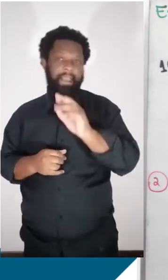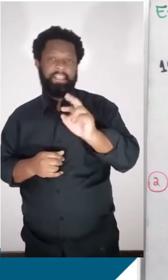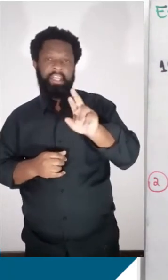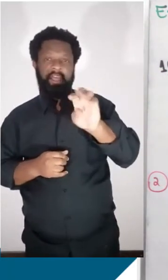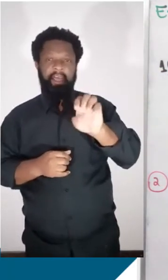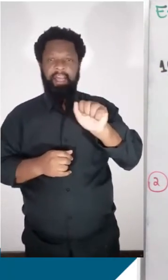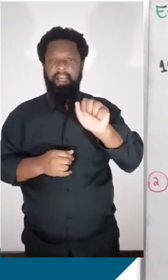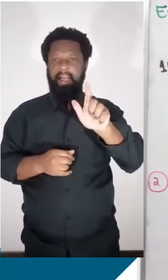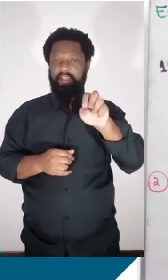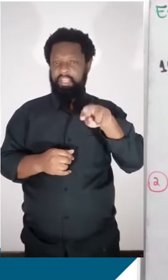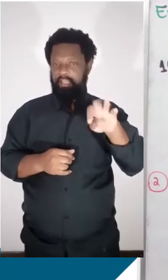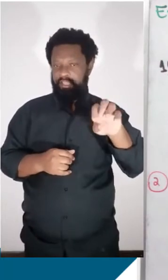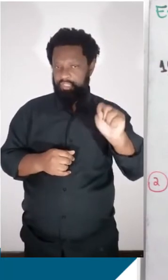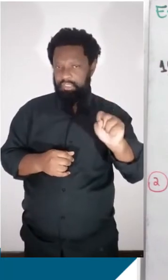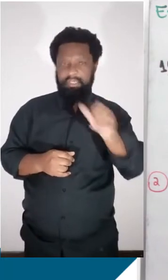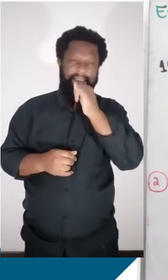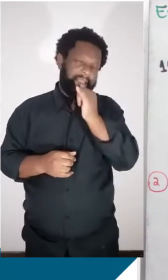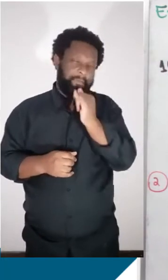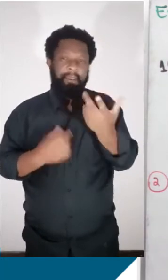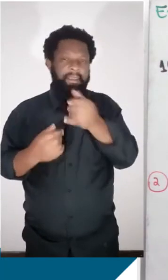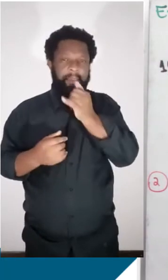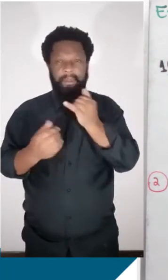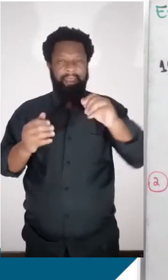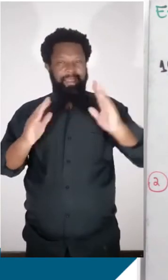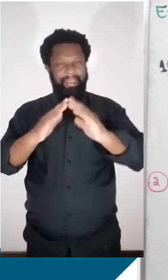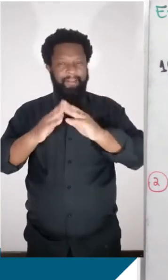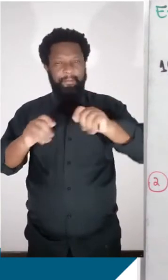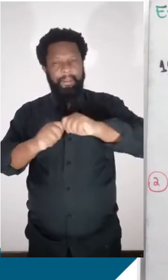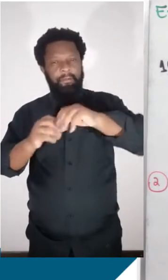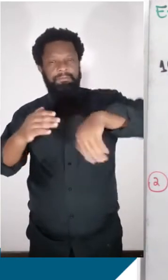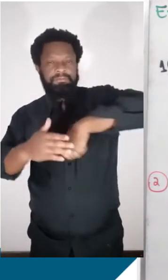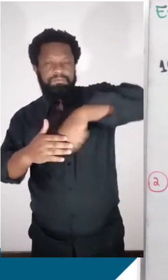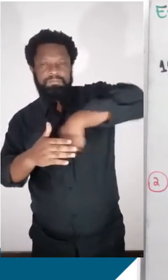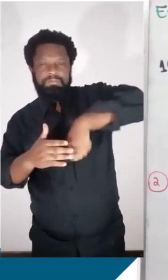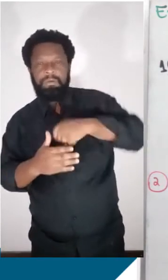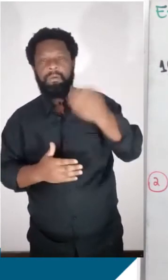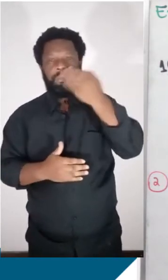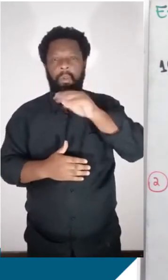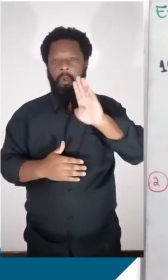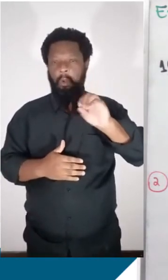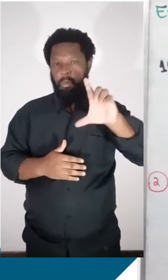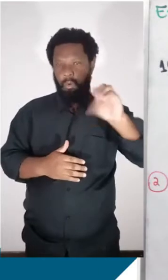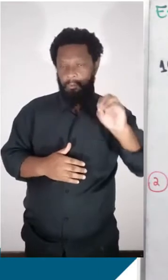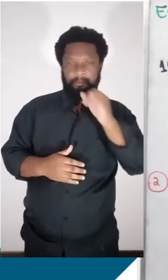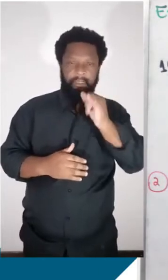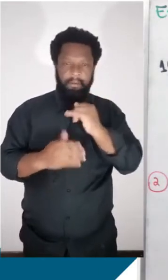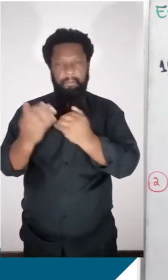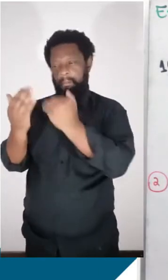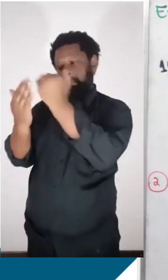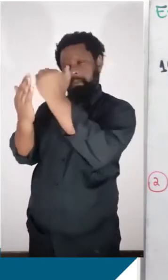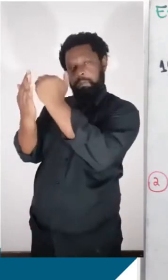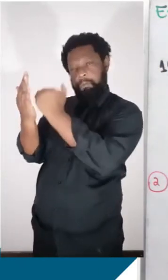Eu vou te dar um exemplo aqui, bem bobo, como se eu estivesse fazendo um bolo em casa, tá bom? Eu peguei uma receita, e aí a